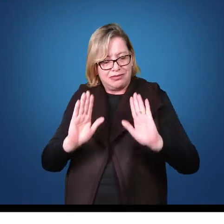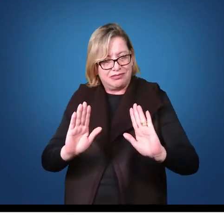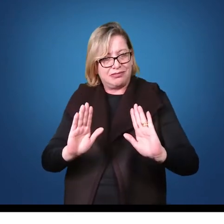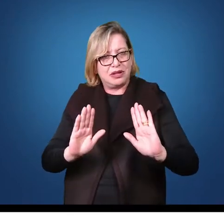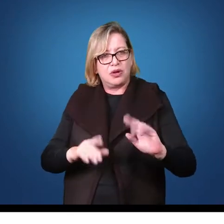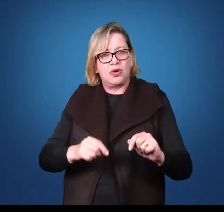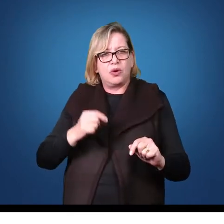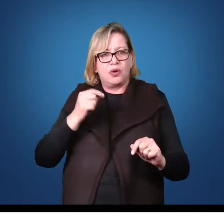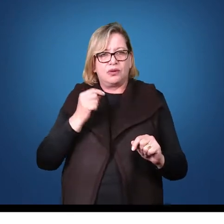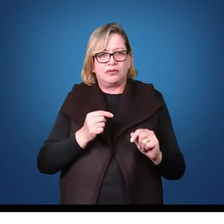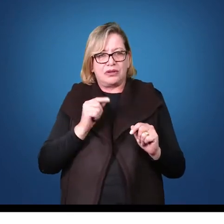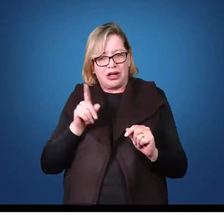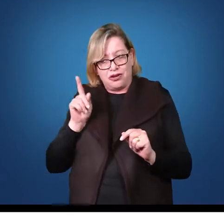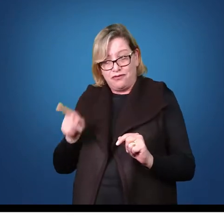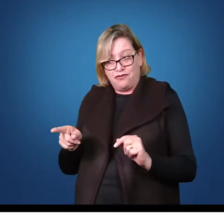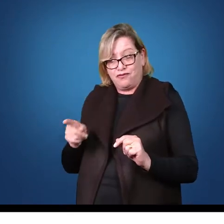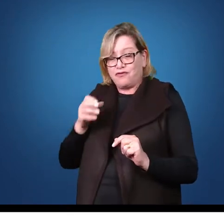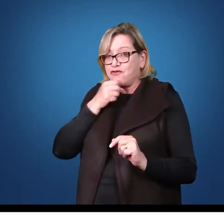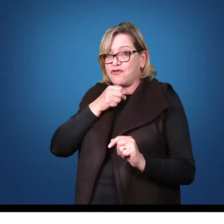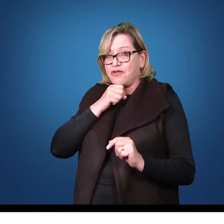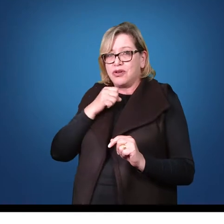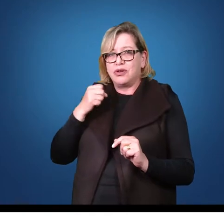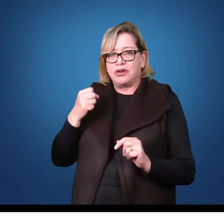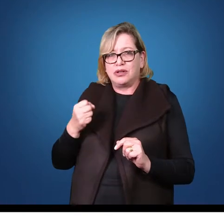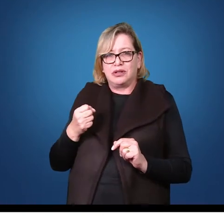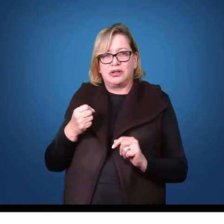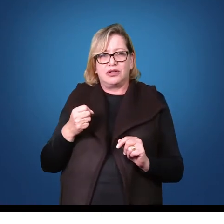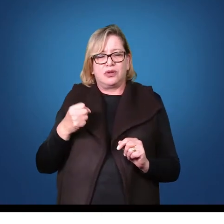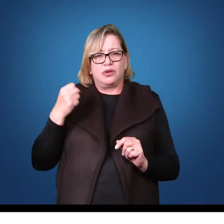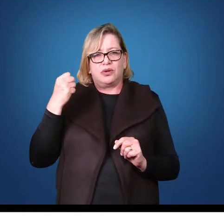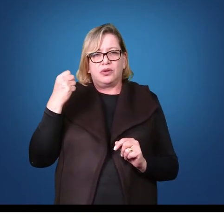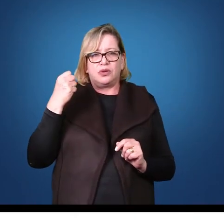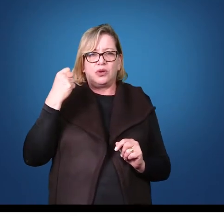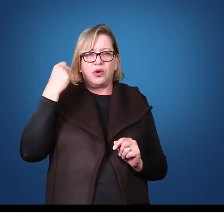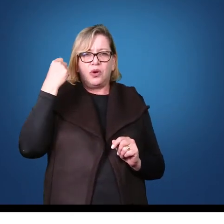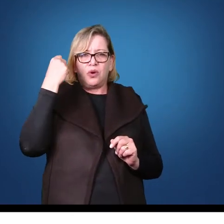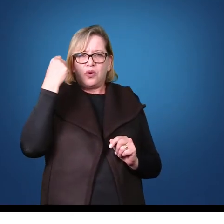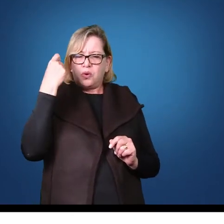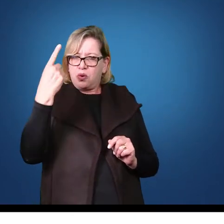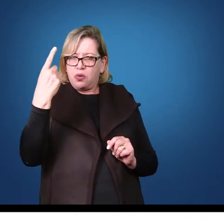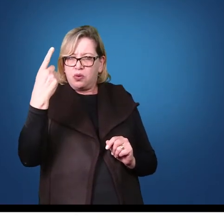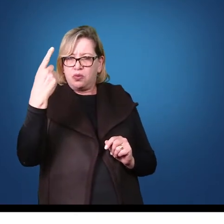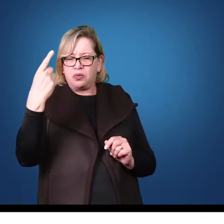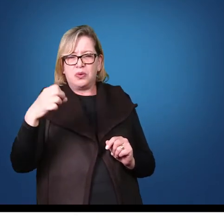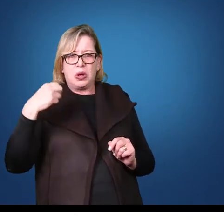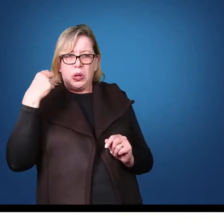Atenção! Vai lá, vovô! Um, falam dois, três, todos juntos!